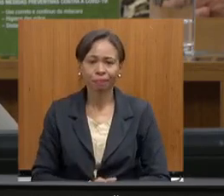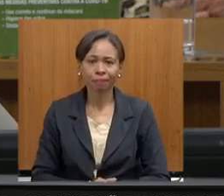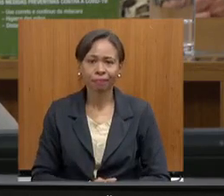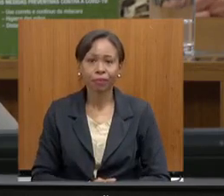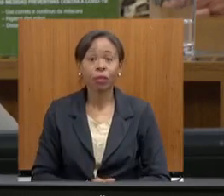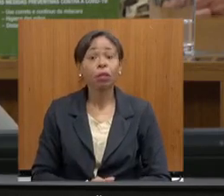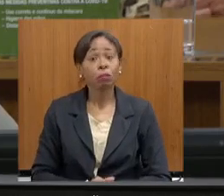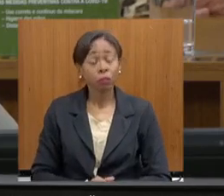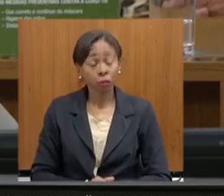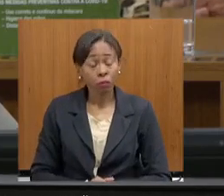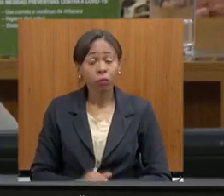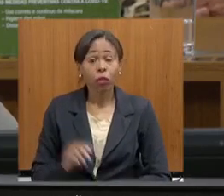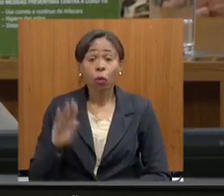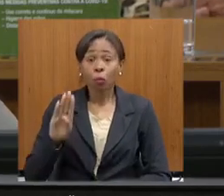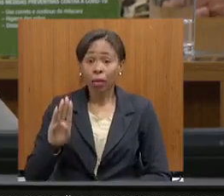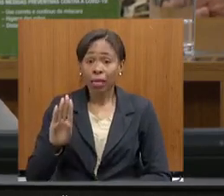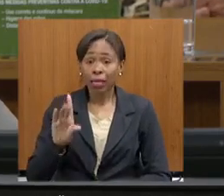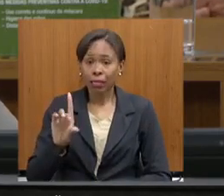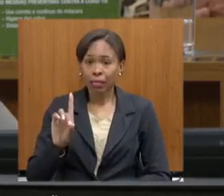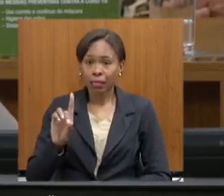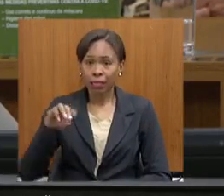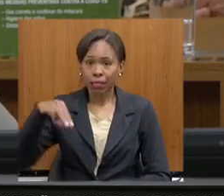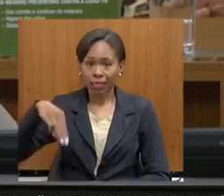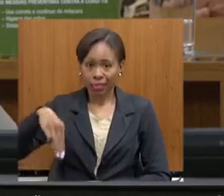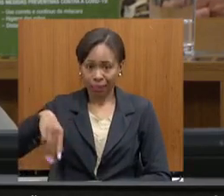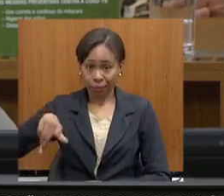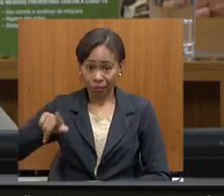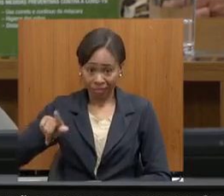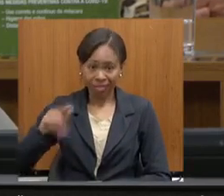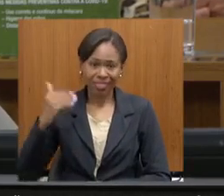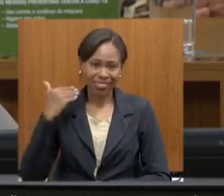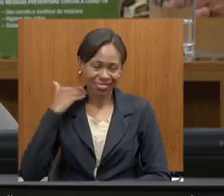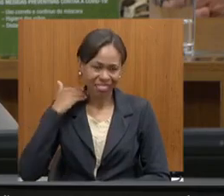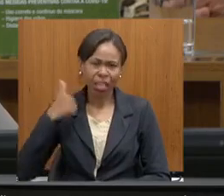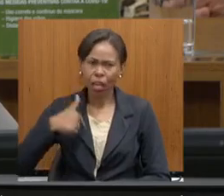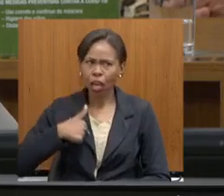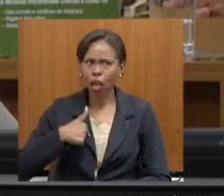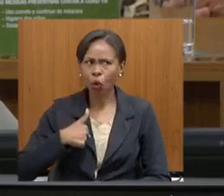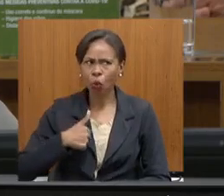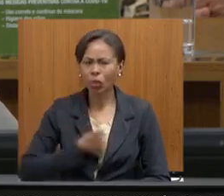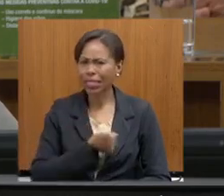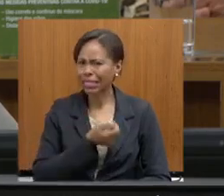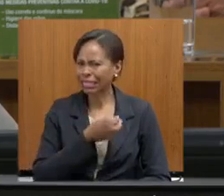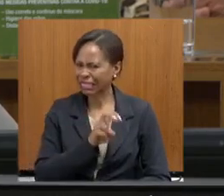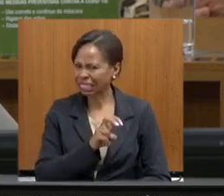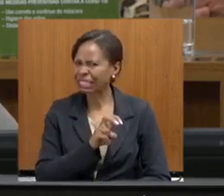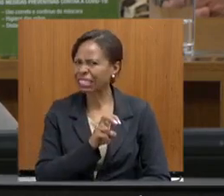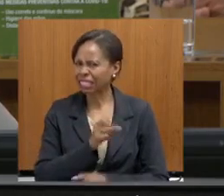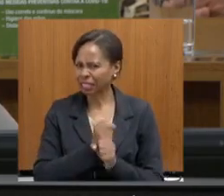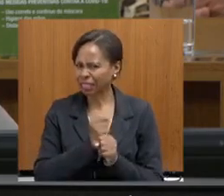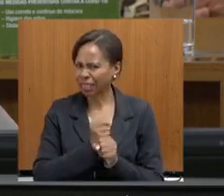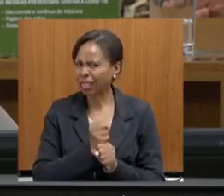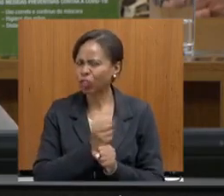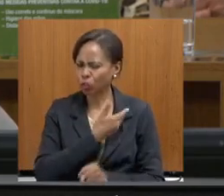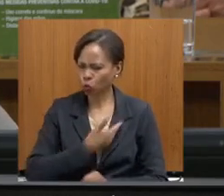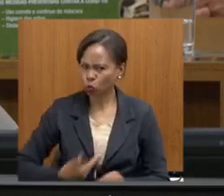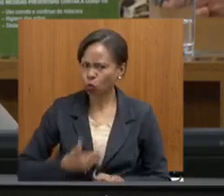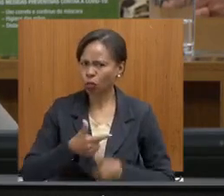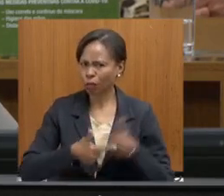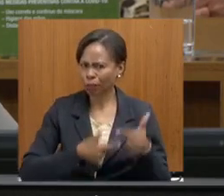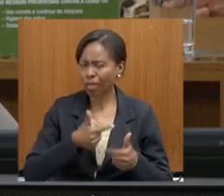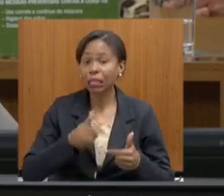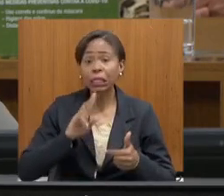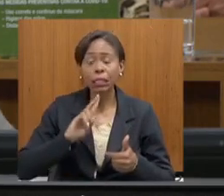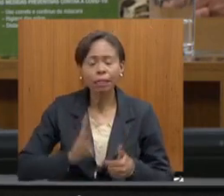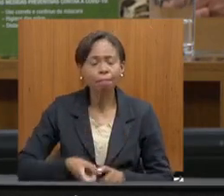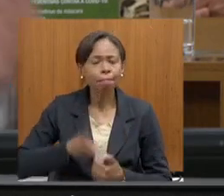do bdmg e eu confesso que nos quase 15 anos estado Sempre tentei correr atrás para que o